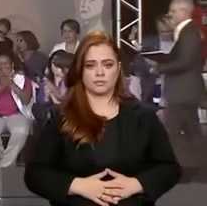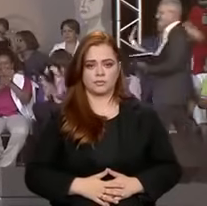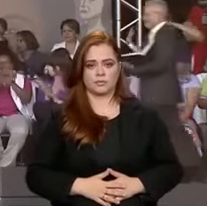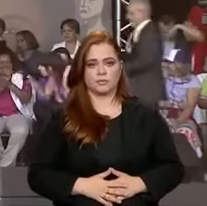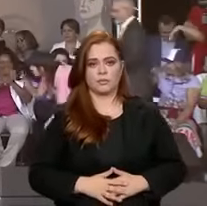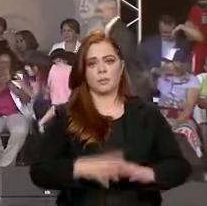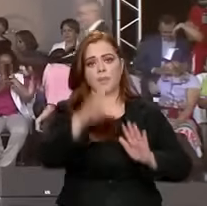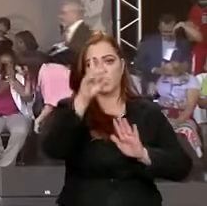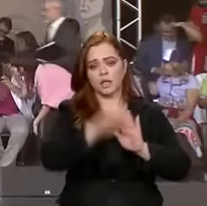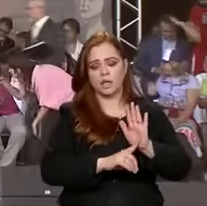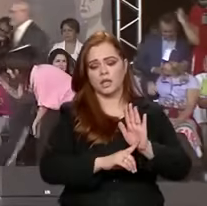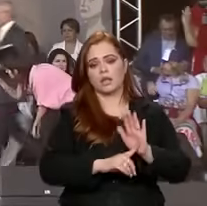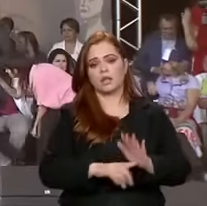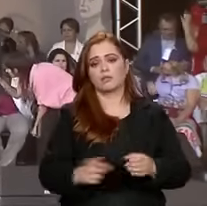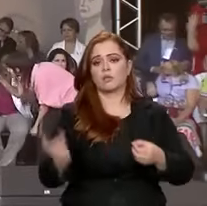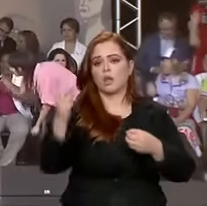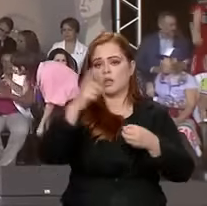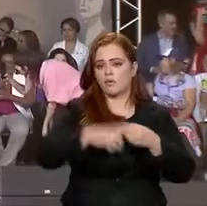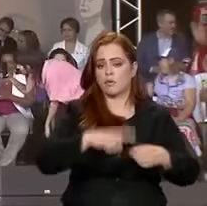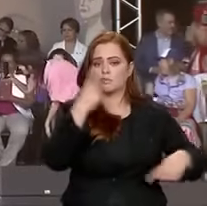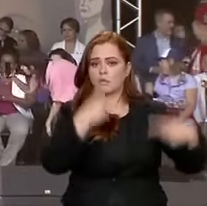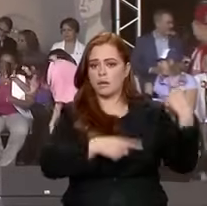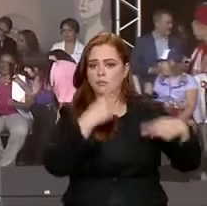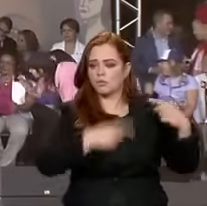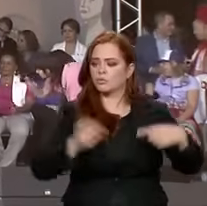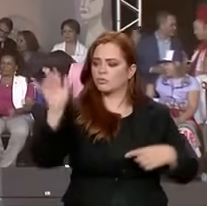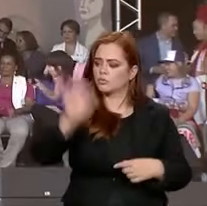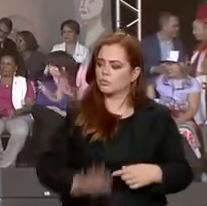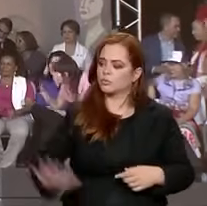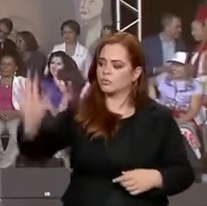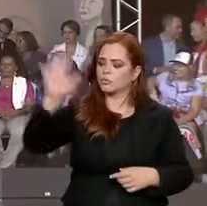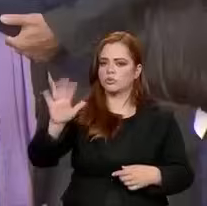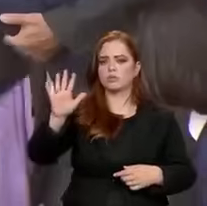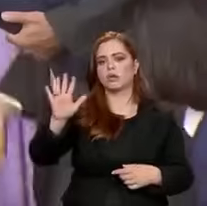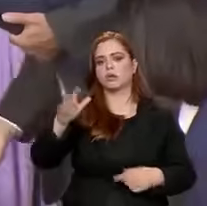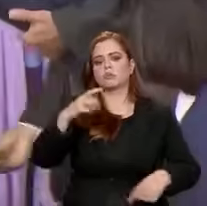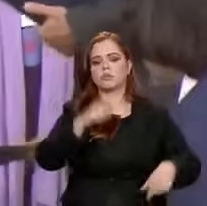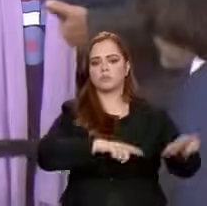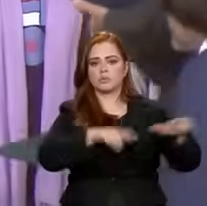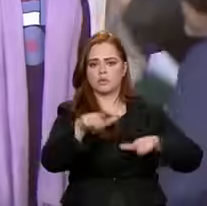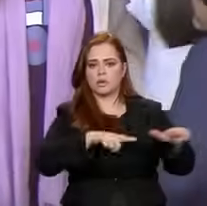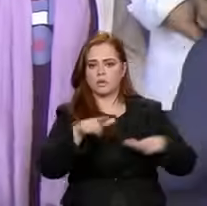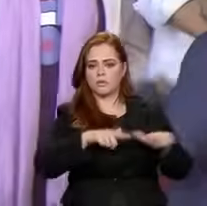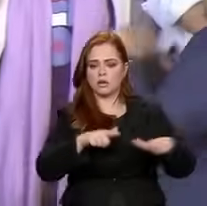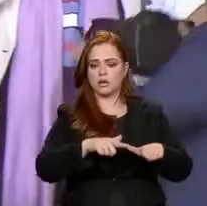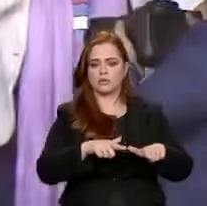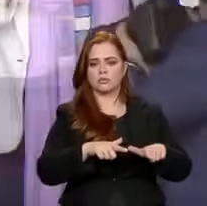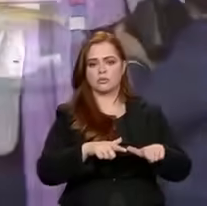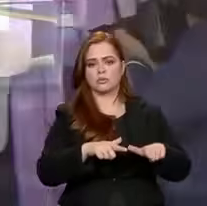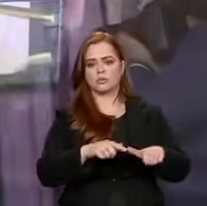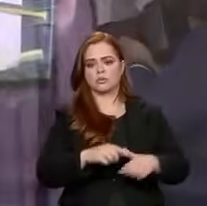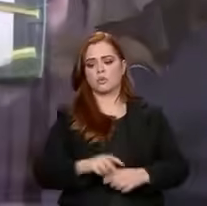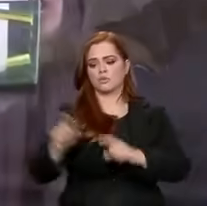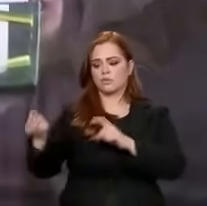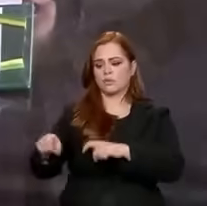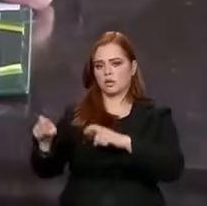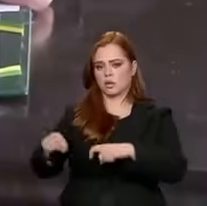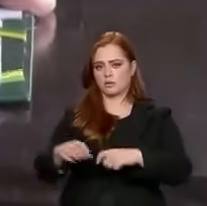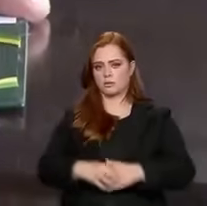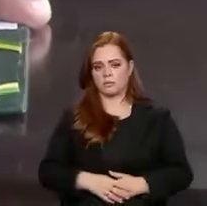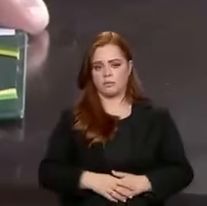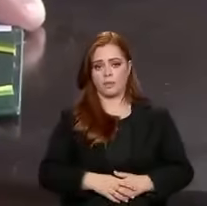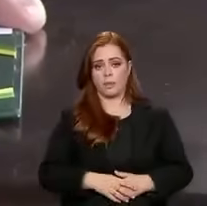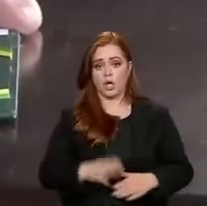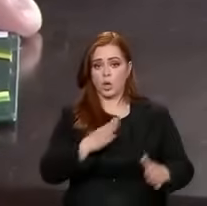Decreto que retoma a política nacional para os trabalhadores rurais empregados essa